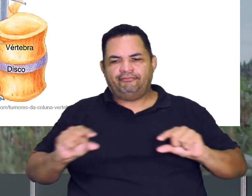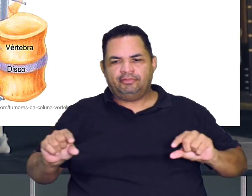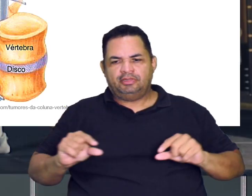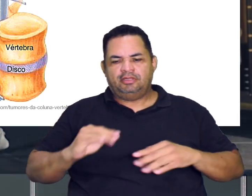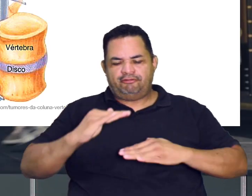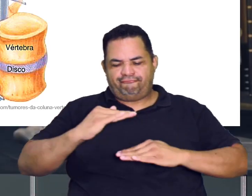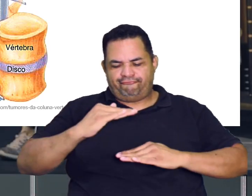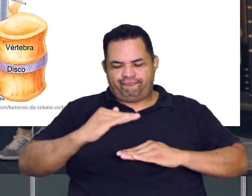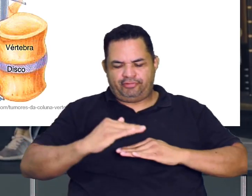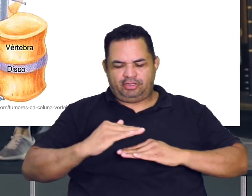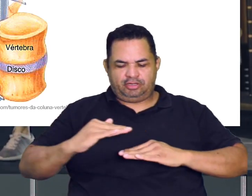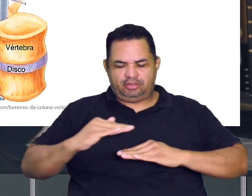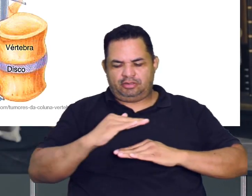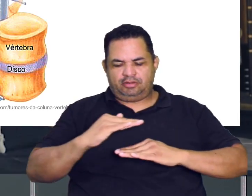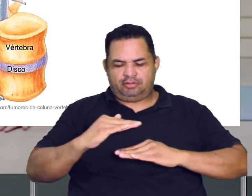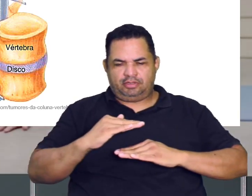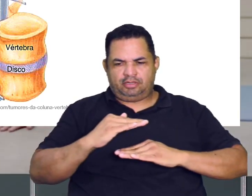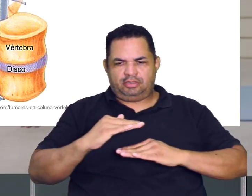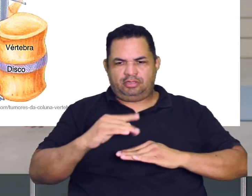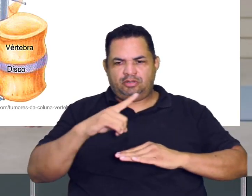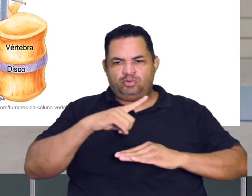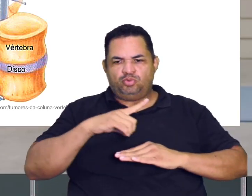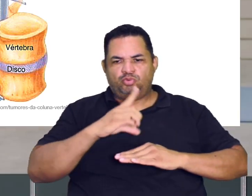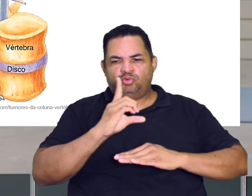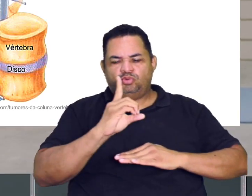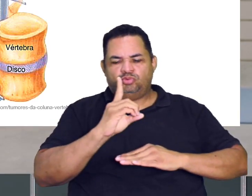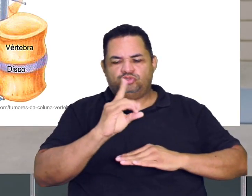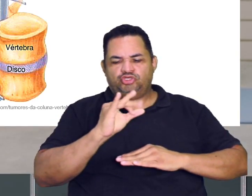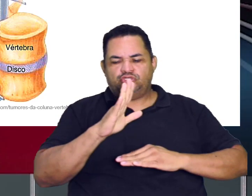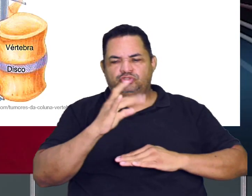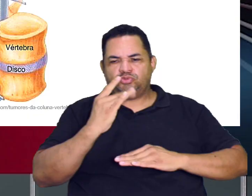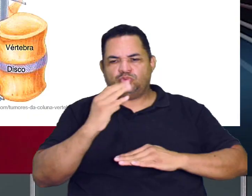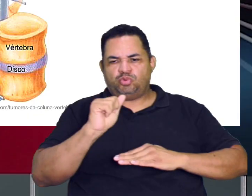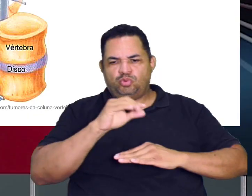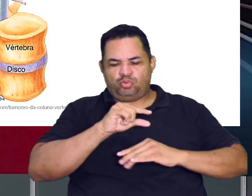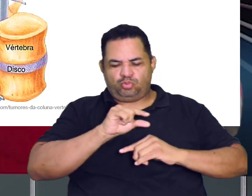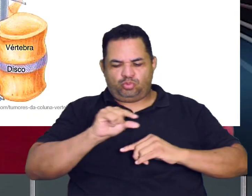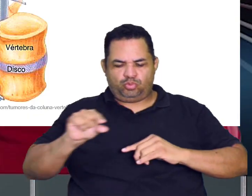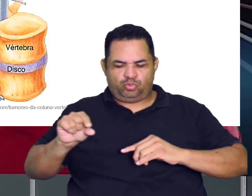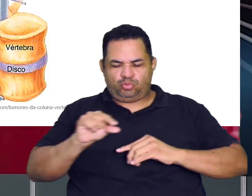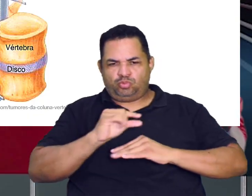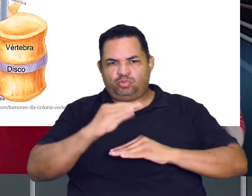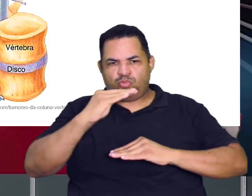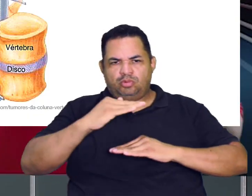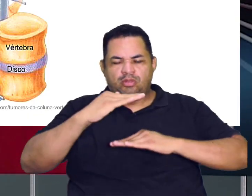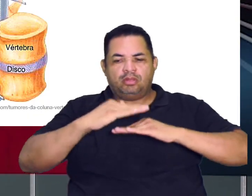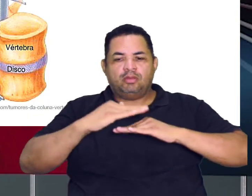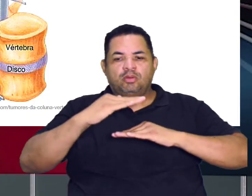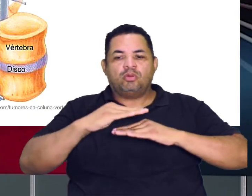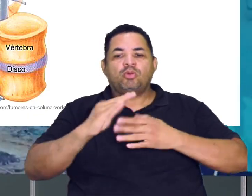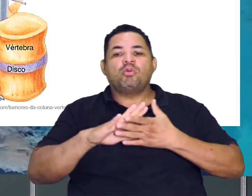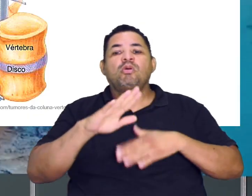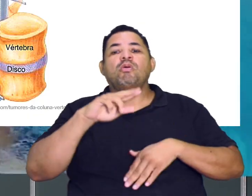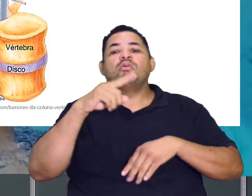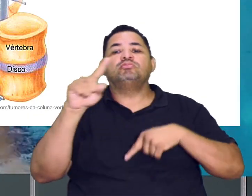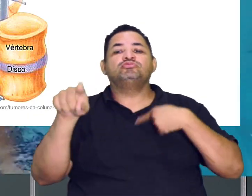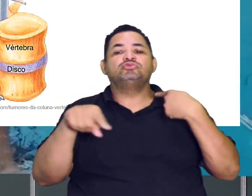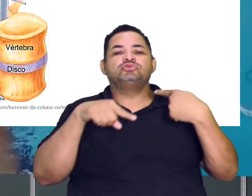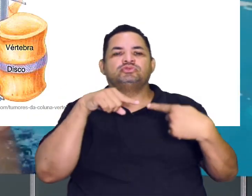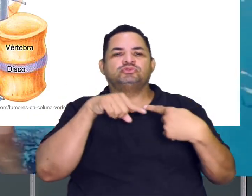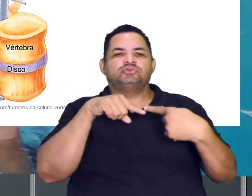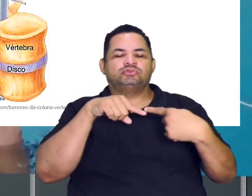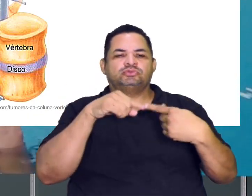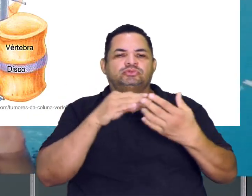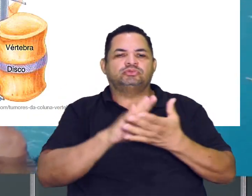tá? E entre uma vértebra e outra, a gente tem aí os discos. Tem discos? Sim. Para que servem esses discos,